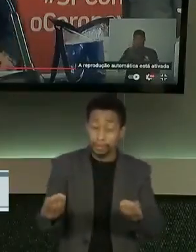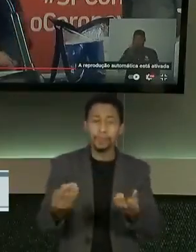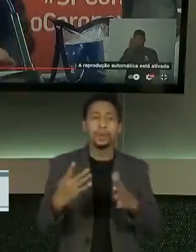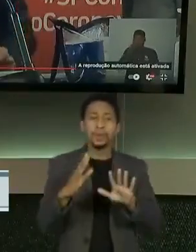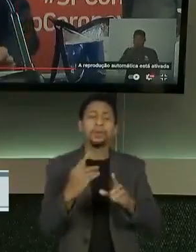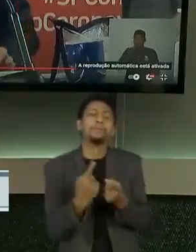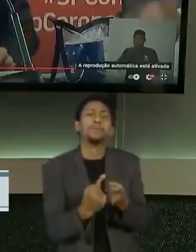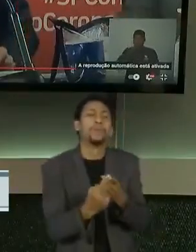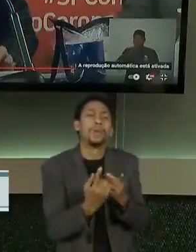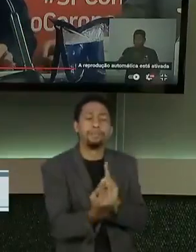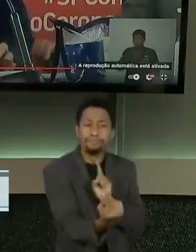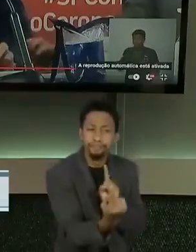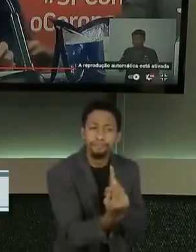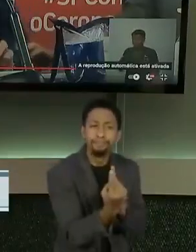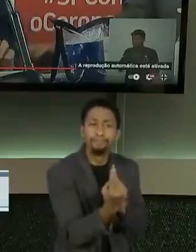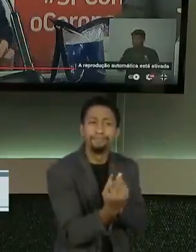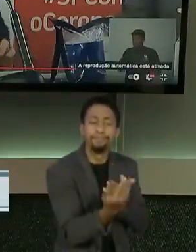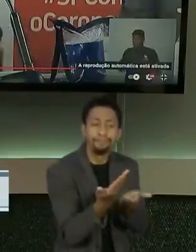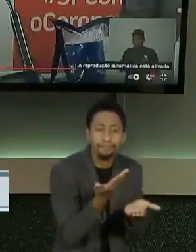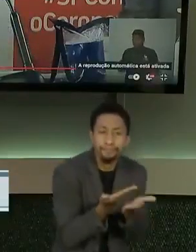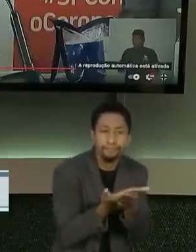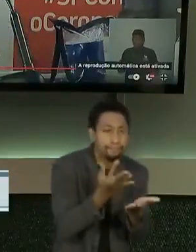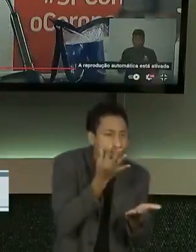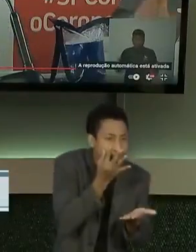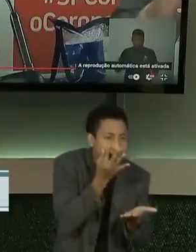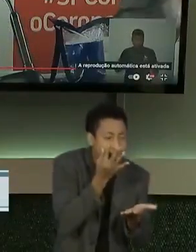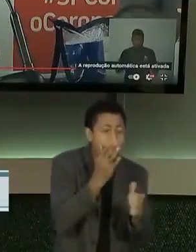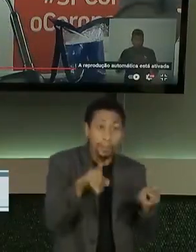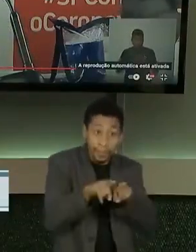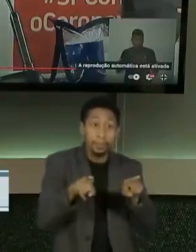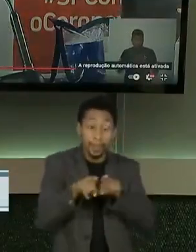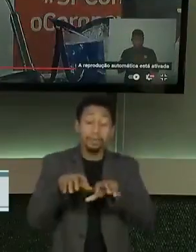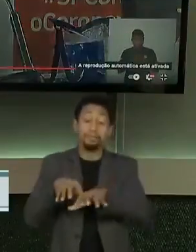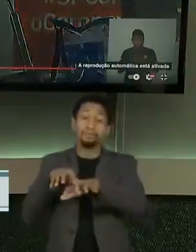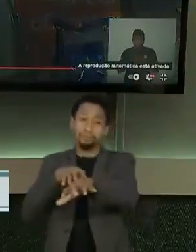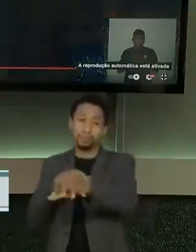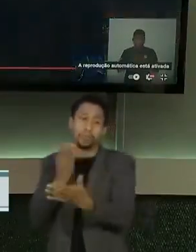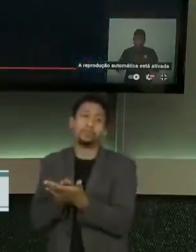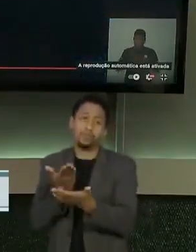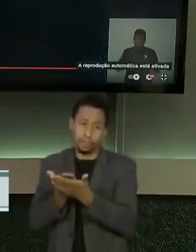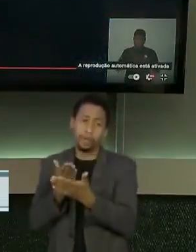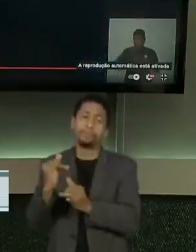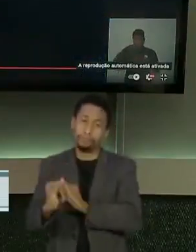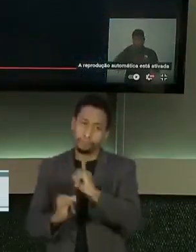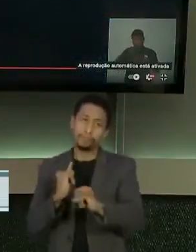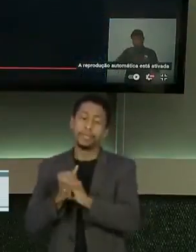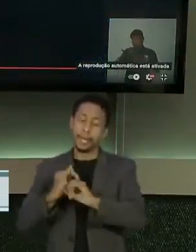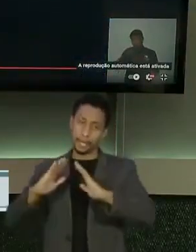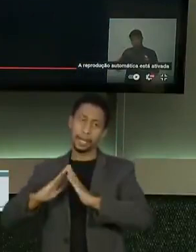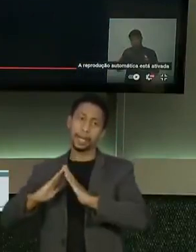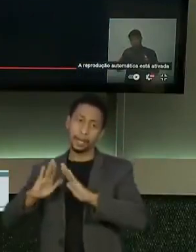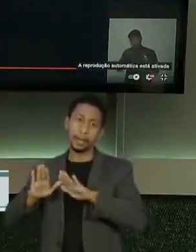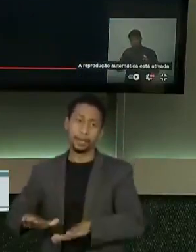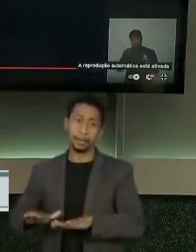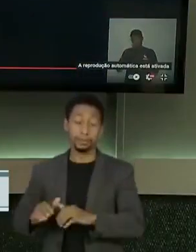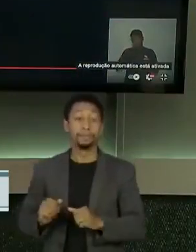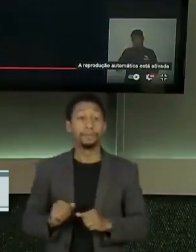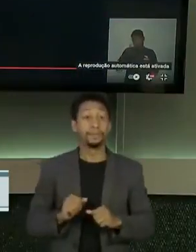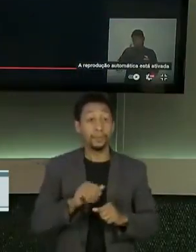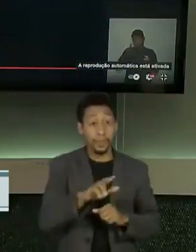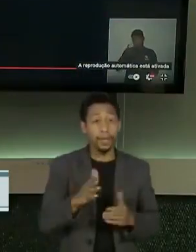presencial, mas haverá necessidade desse suporte tecnológico para a parte que os alunos terão que acompanhar de casa. Por